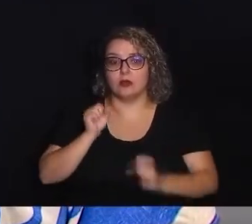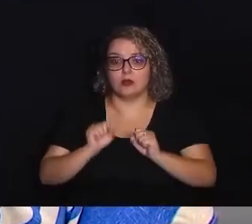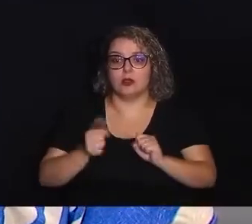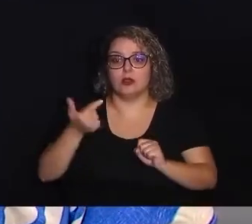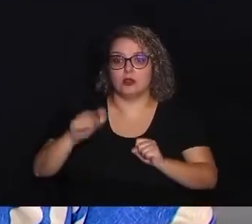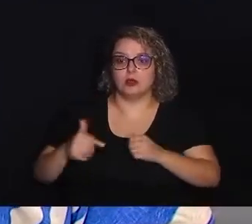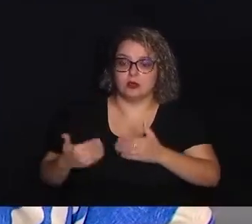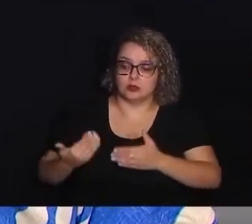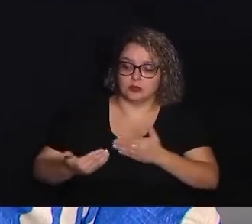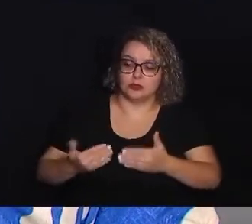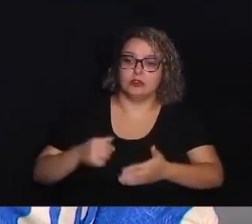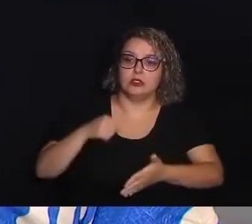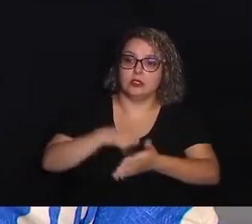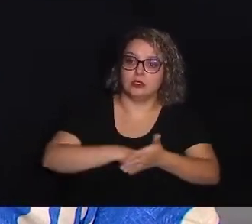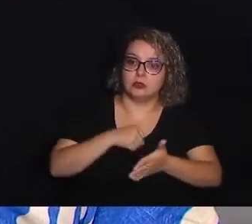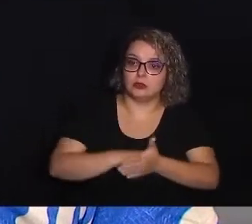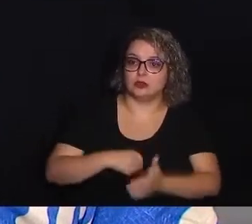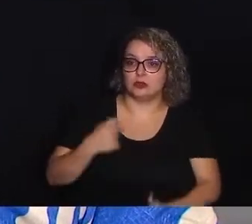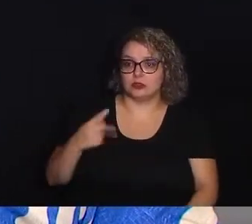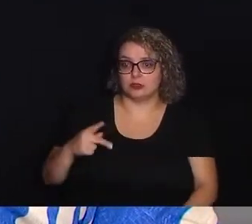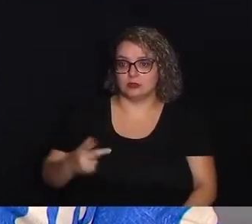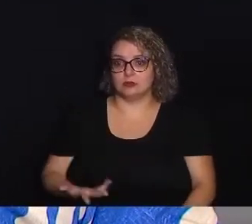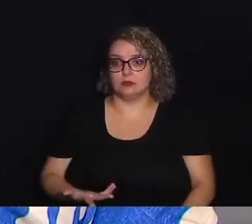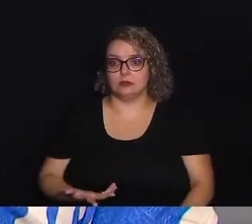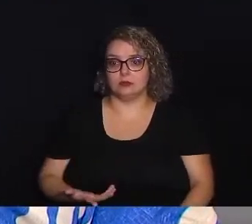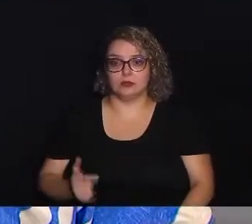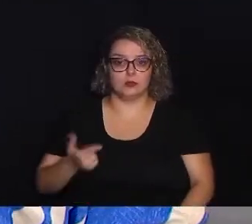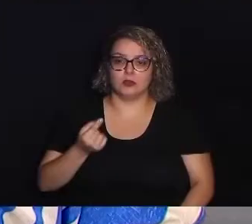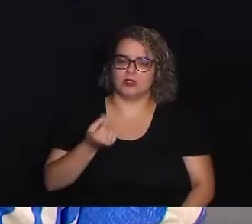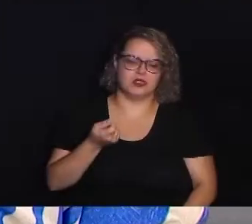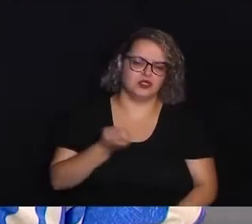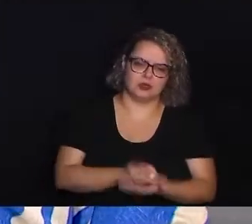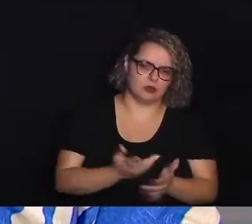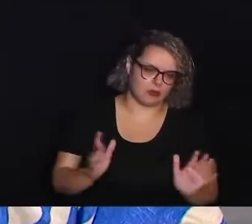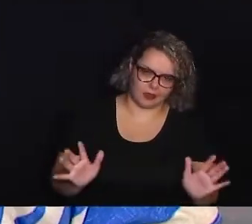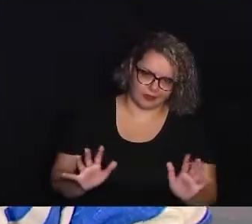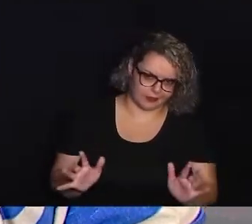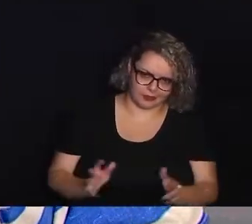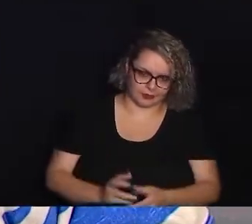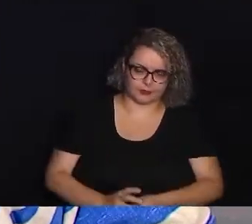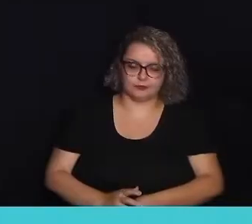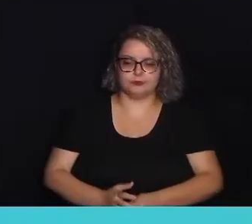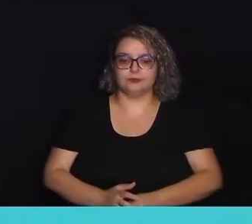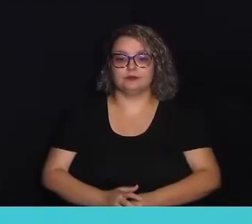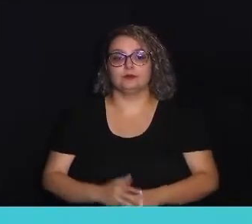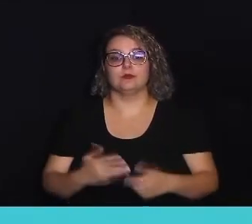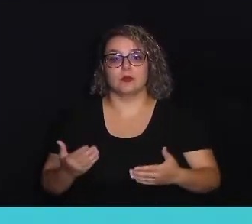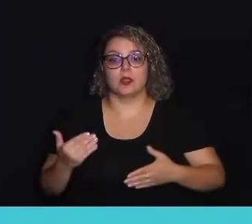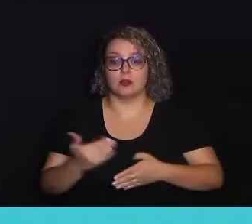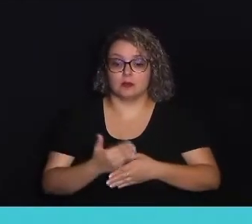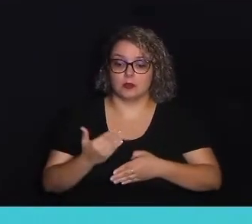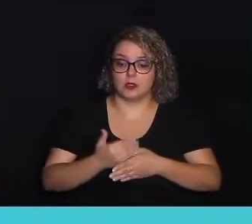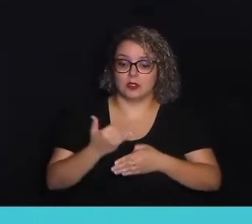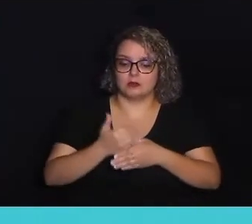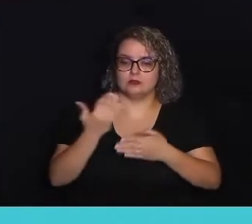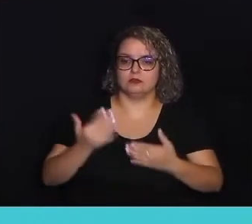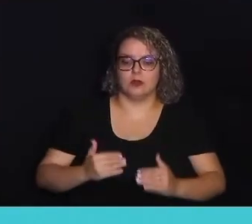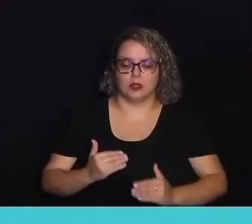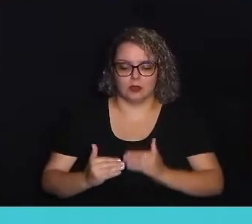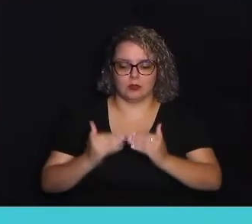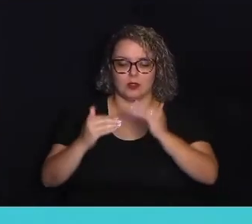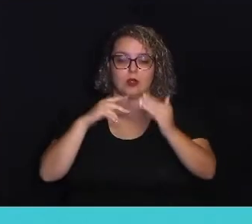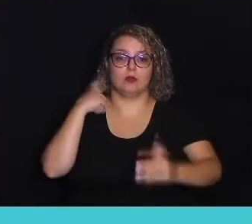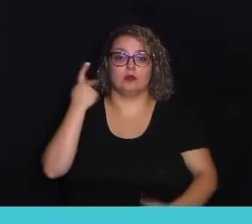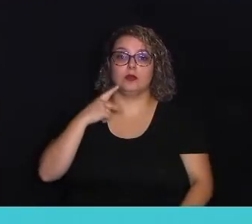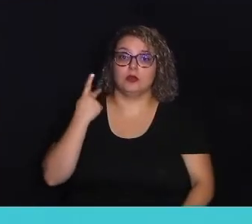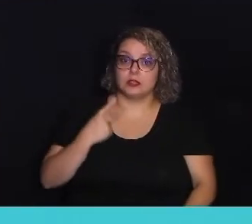oportunidade ela possa dar continuidade na caminhada de luta dela não há dinheiro que pague deste caso para a construção de uma